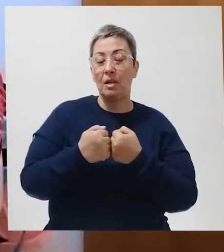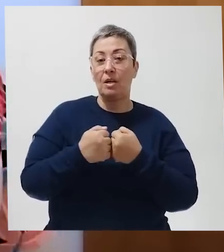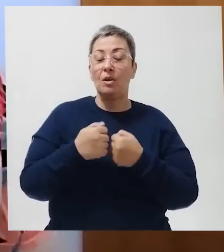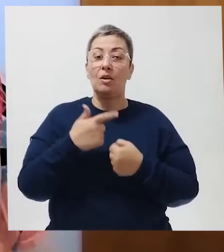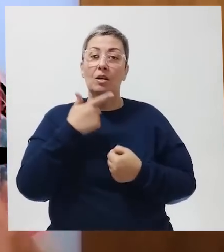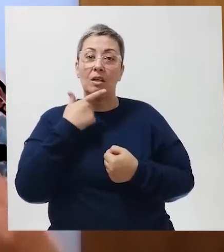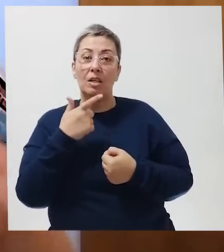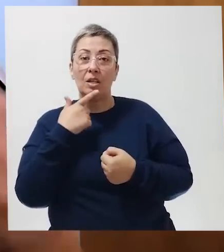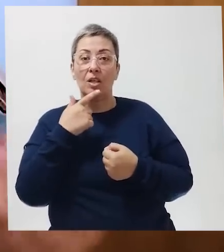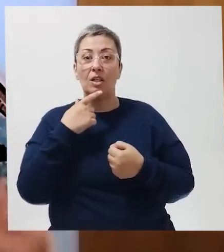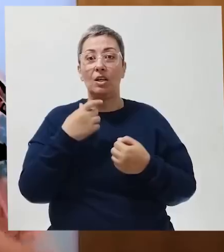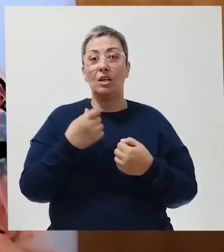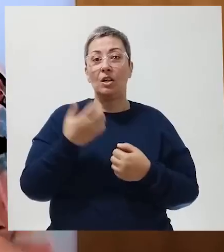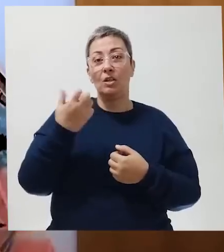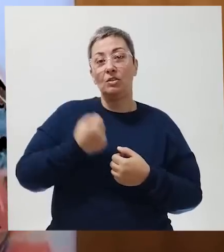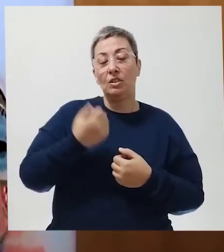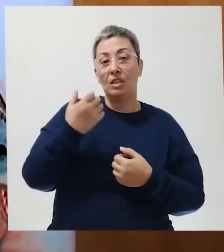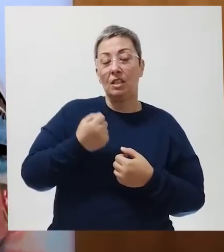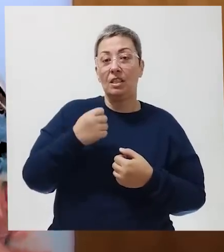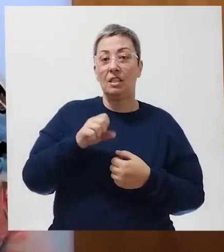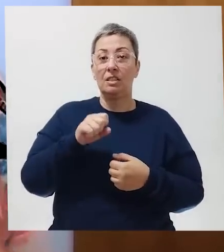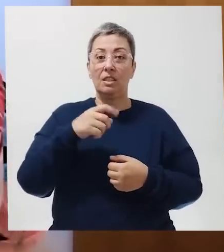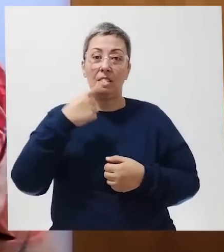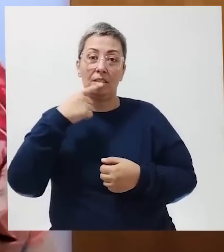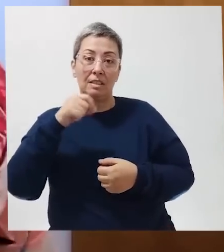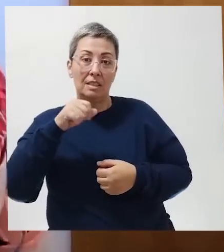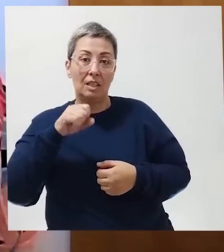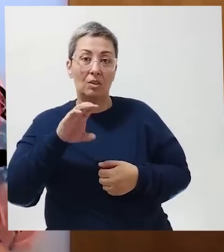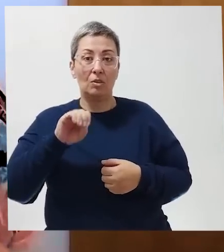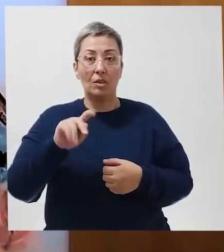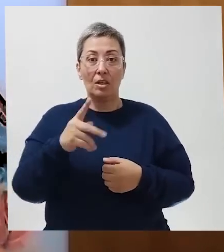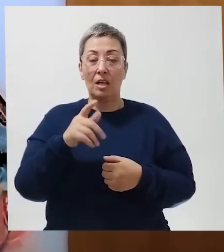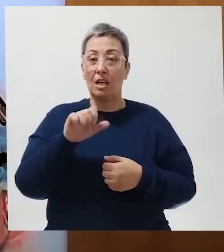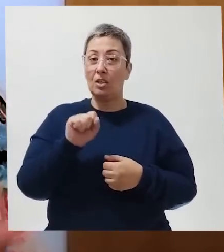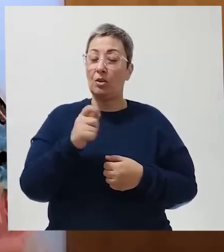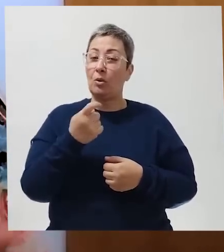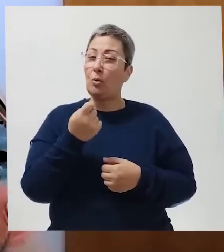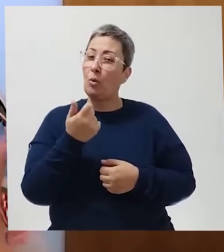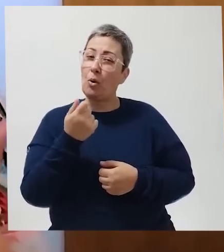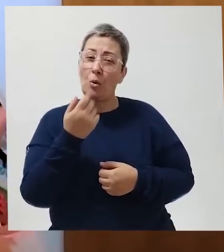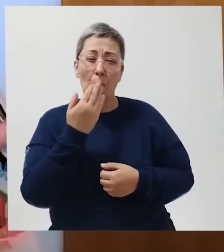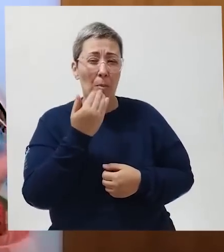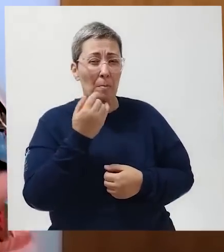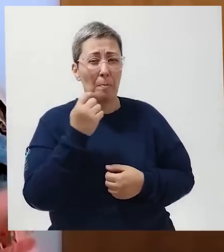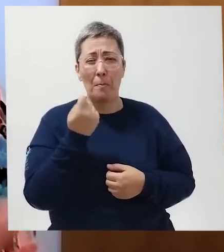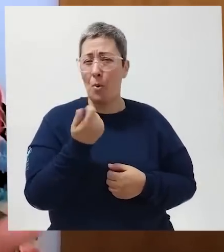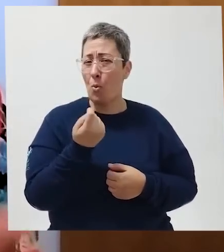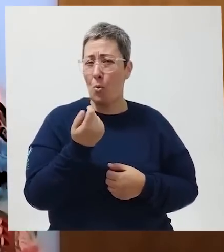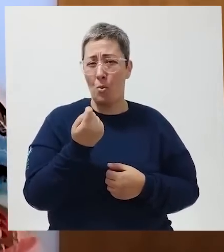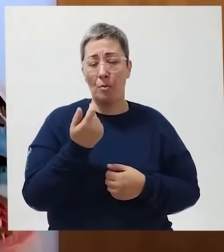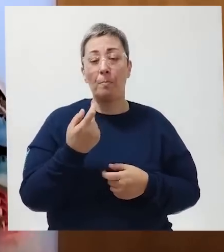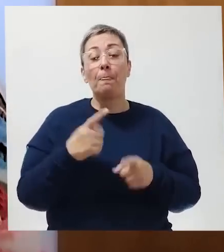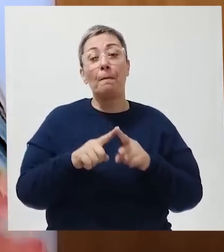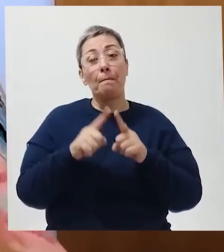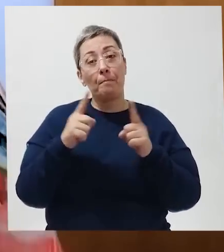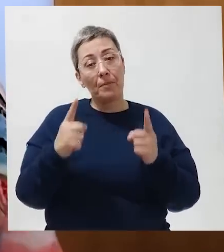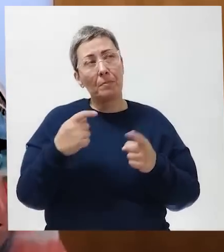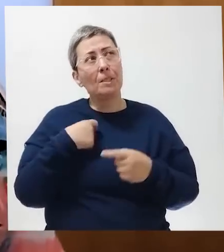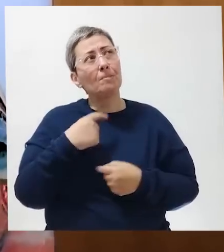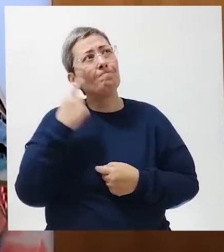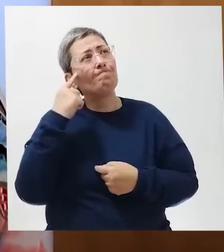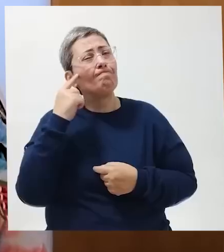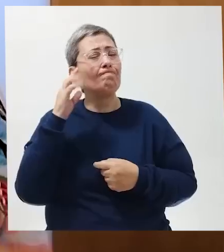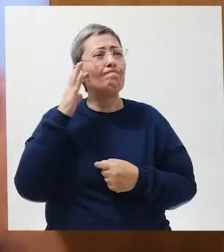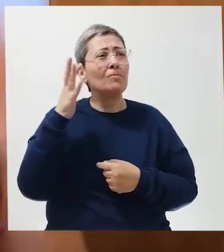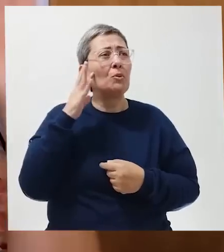queijos feitos com leite, sal e coalho. Esses alimentos eles devem ser consumidos com moderação. Mas você deve